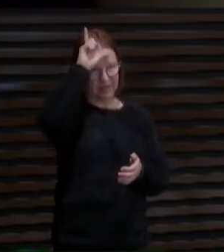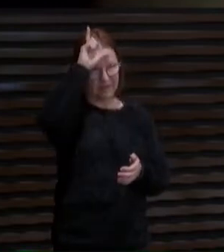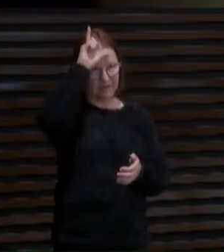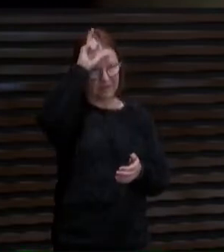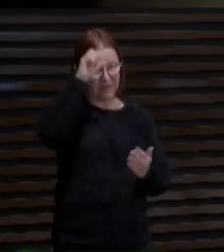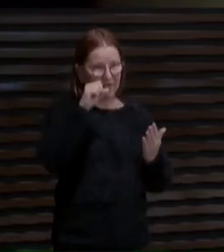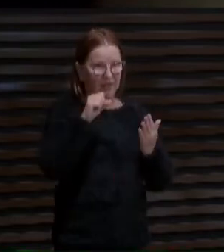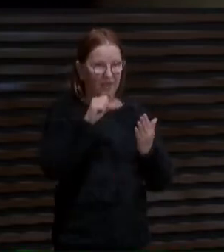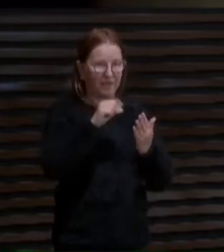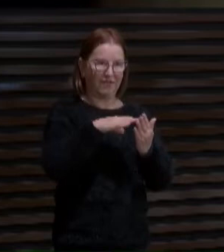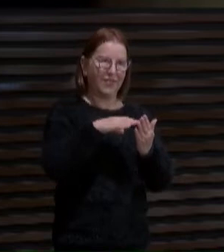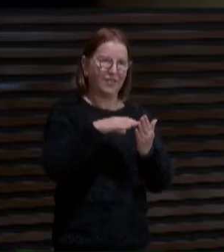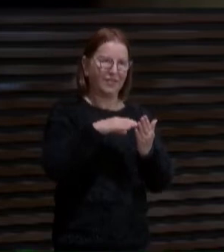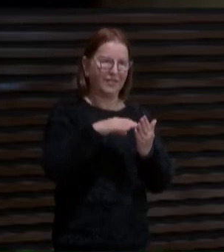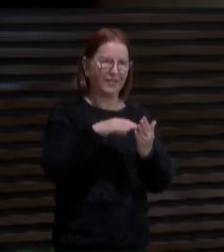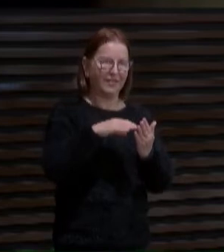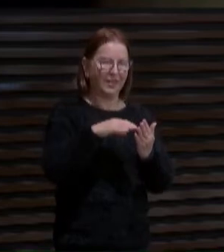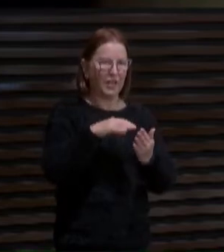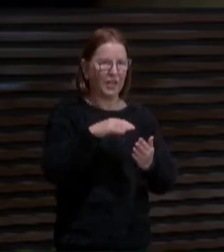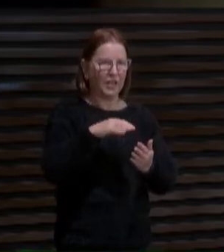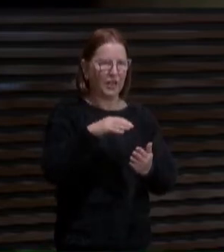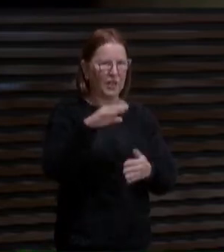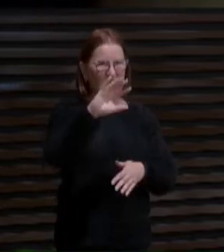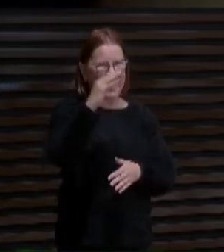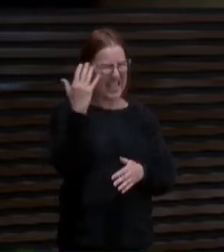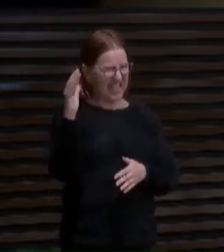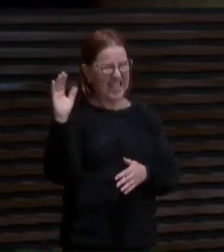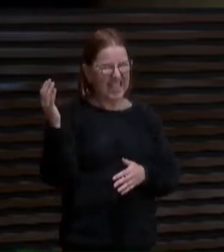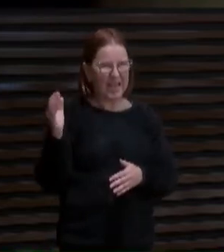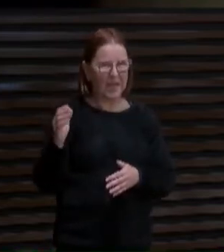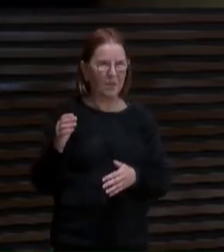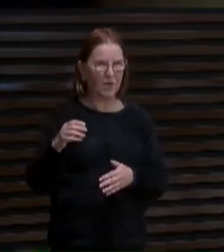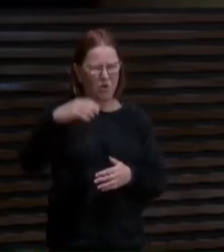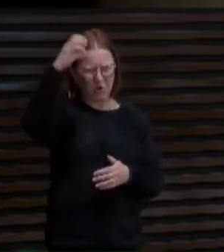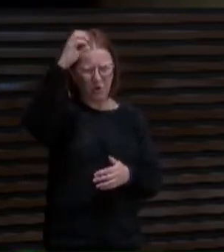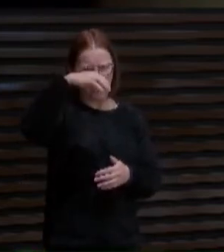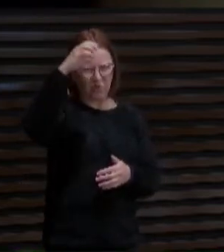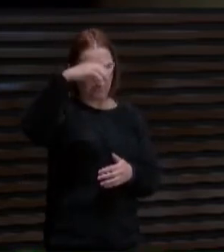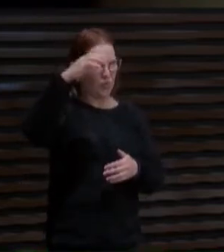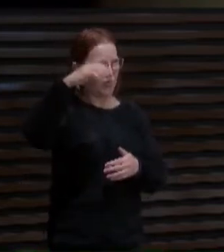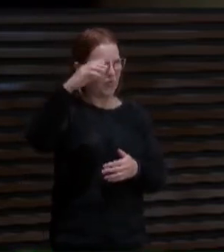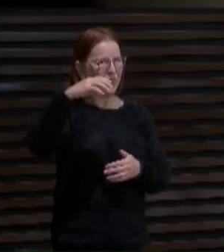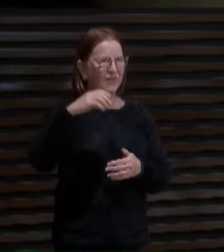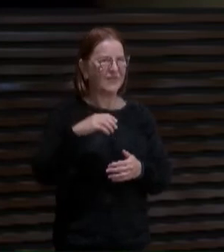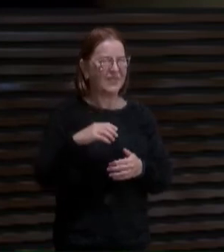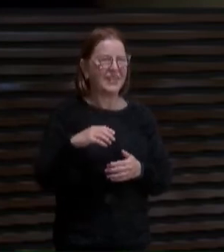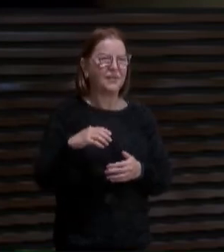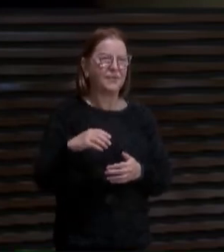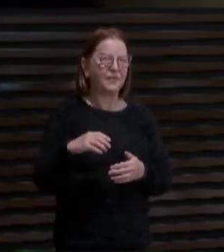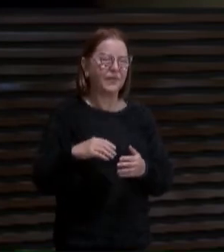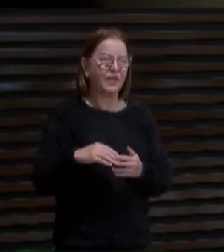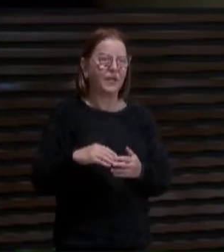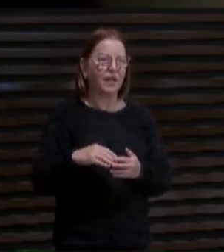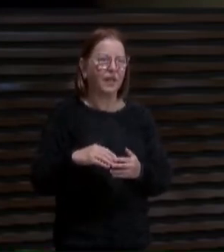sexta sábado e domingo só os outros dias para cima chuva para baixo chuva e lá os pontos e